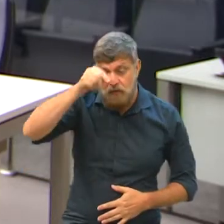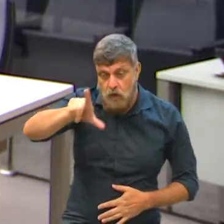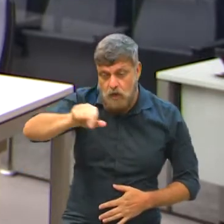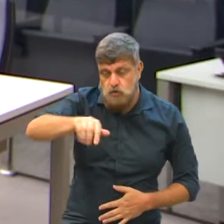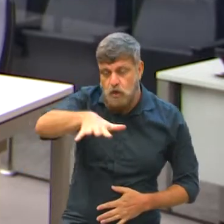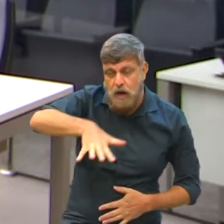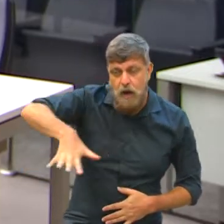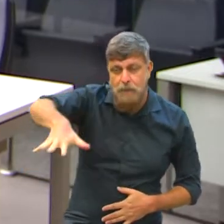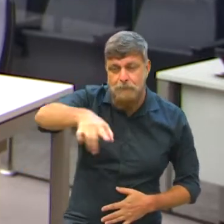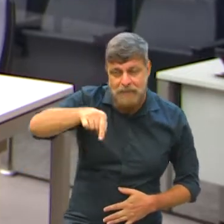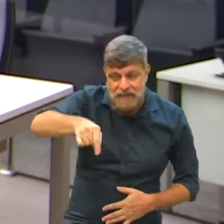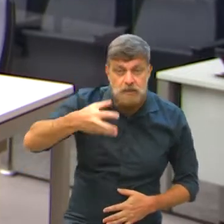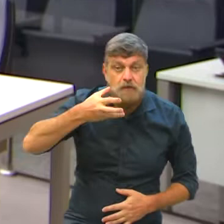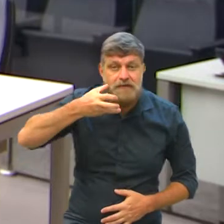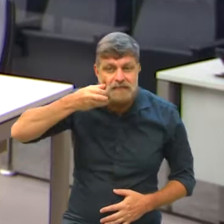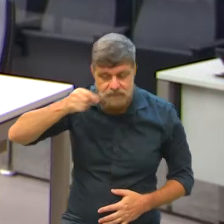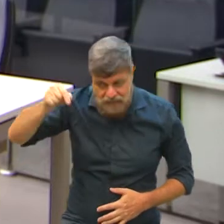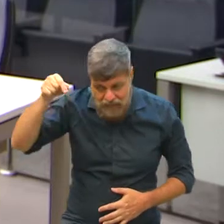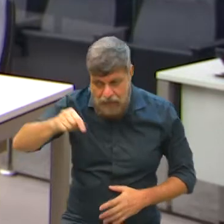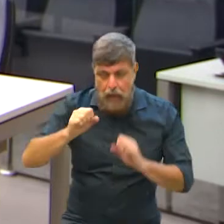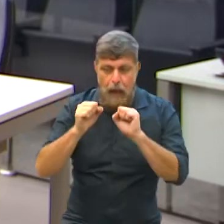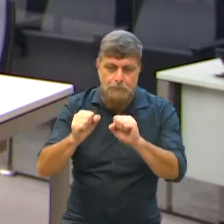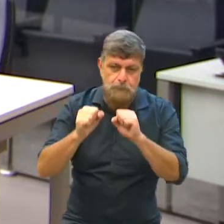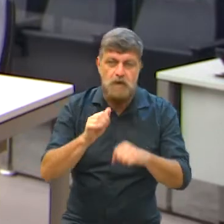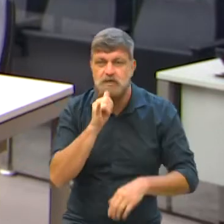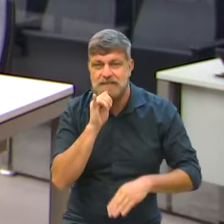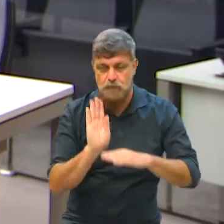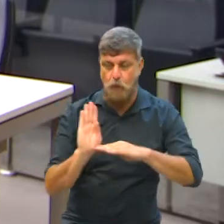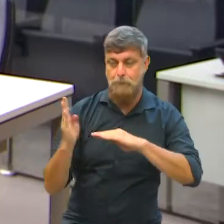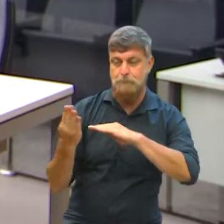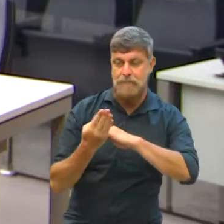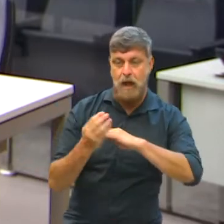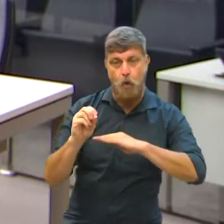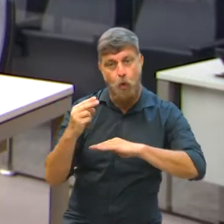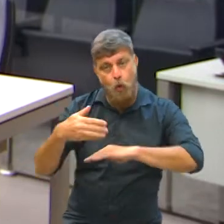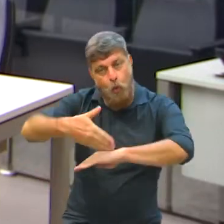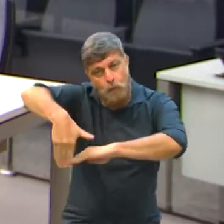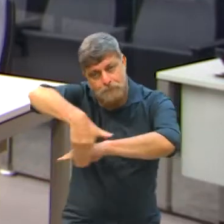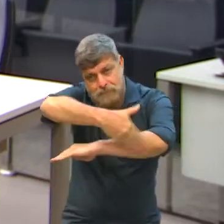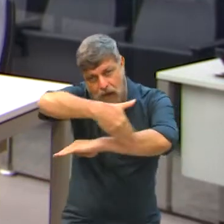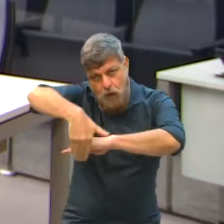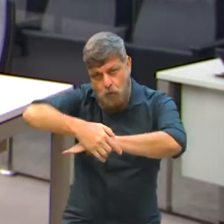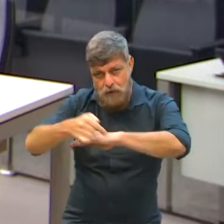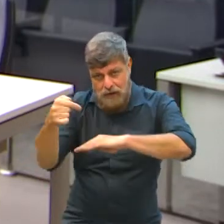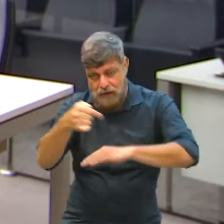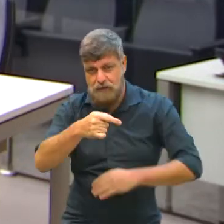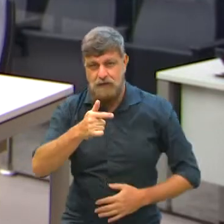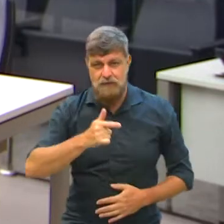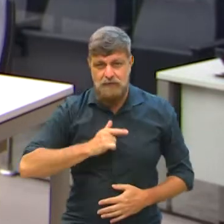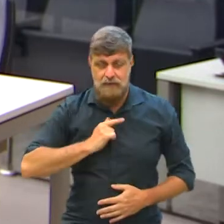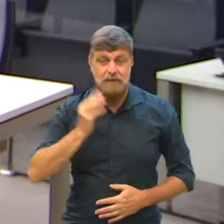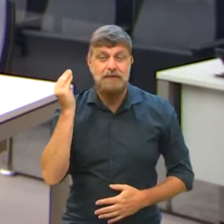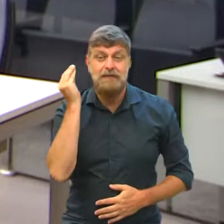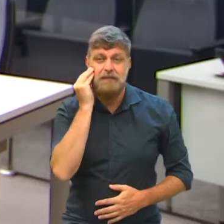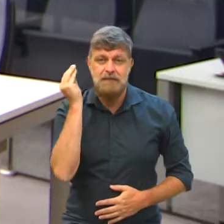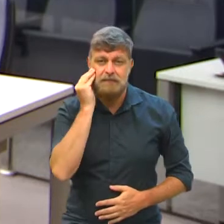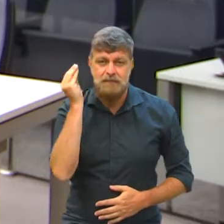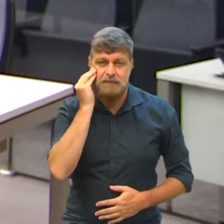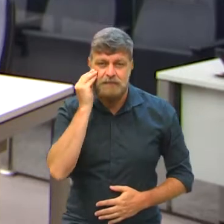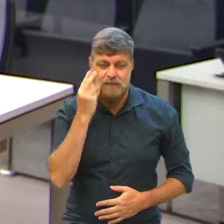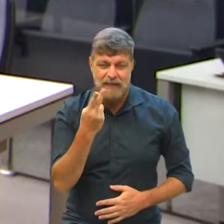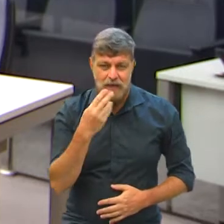prefeito determinam numa determinada região da Cidade pode ser um bairro pode ser uma rua e ali você vai ter um